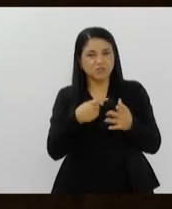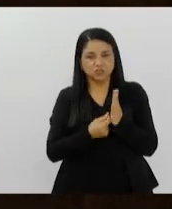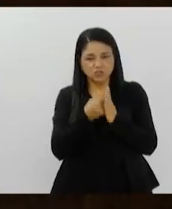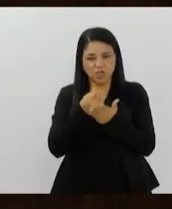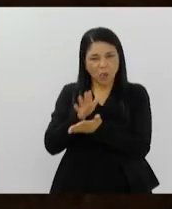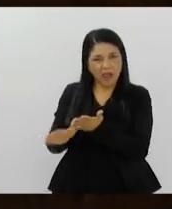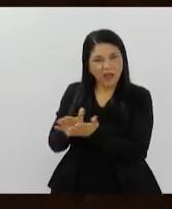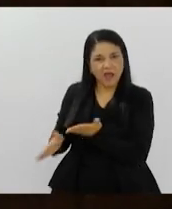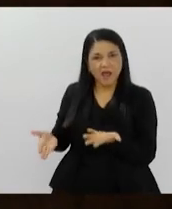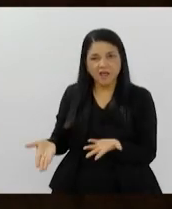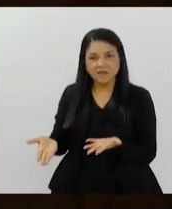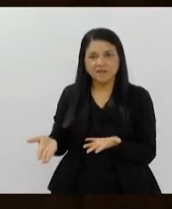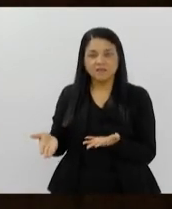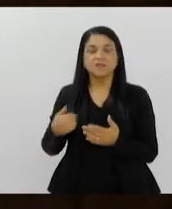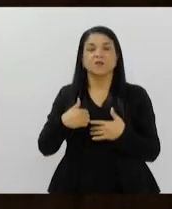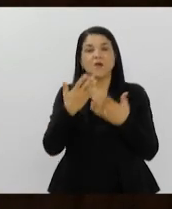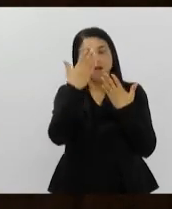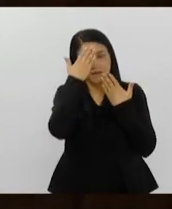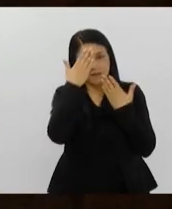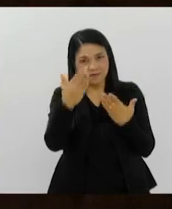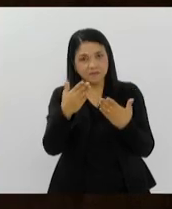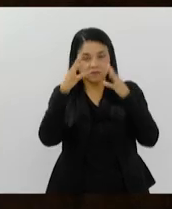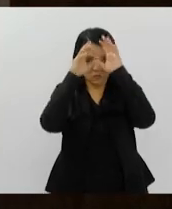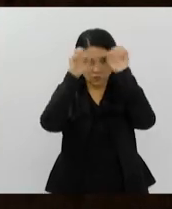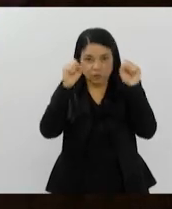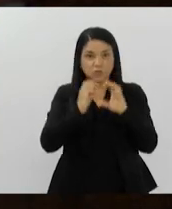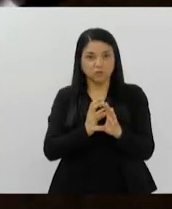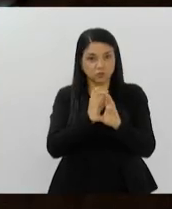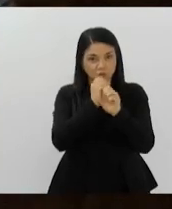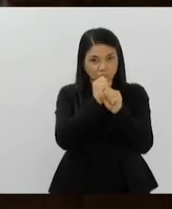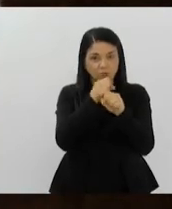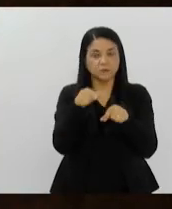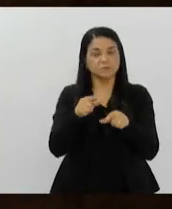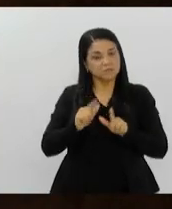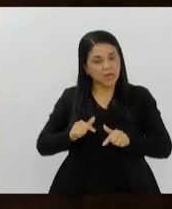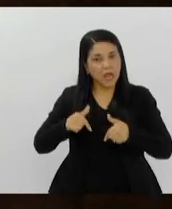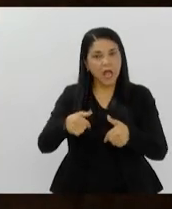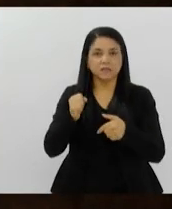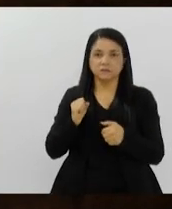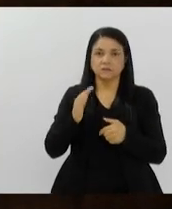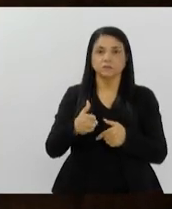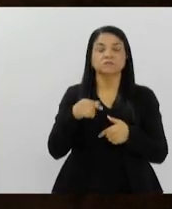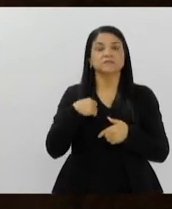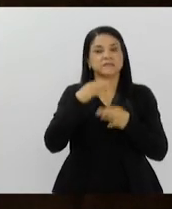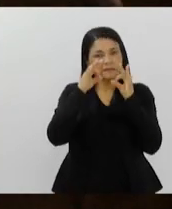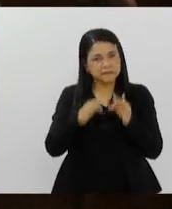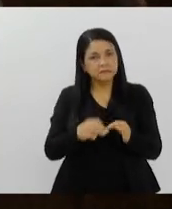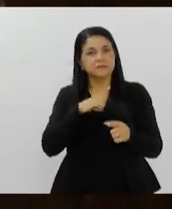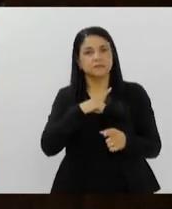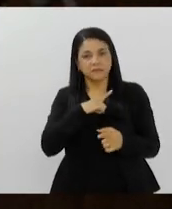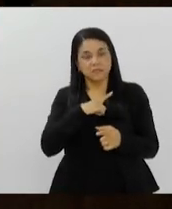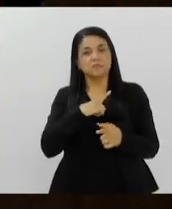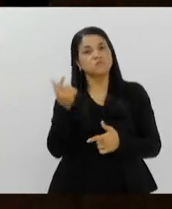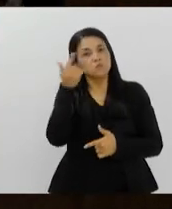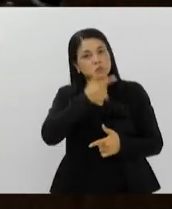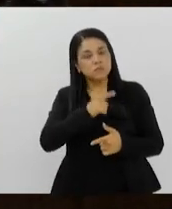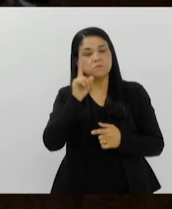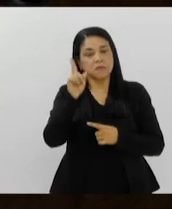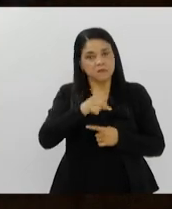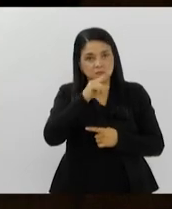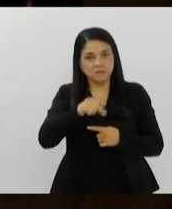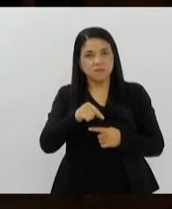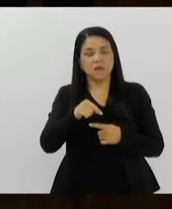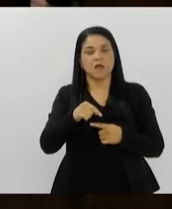não fazer nada. Então, eu agradeço ao Tribunal de Contas por essa medida e tenho certeza que nós vamos conseguir cancelar